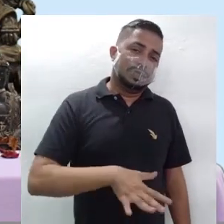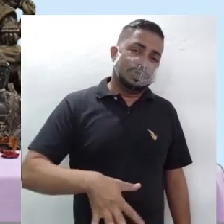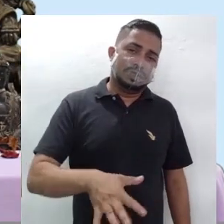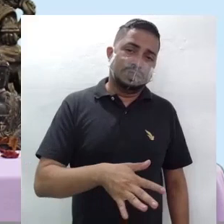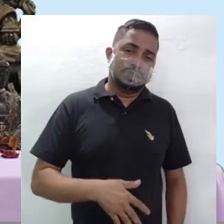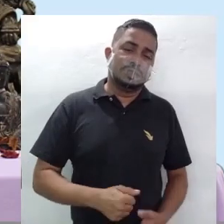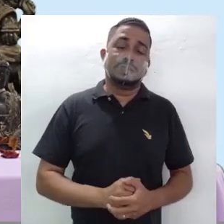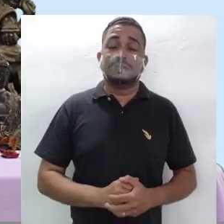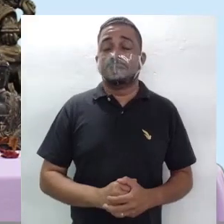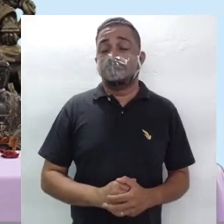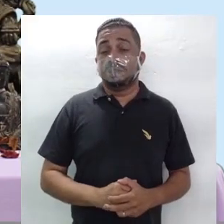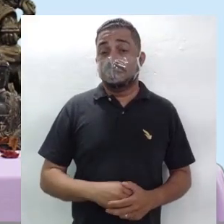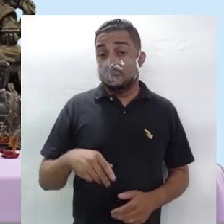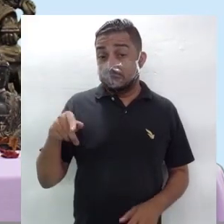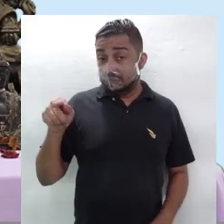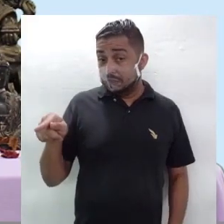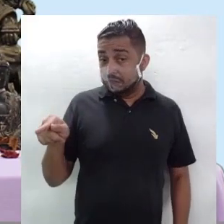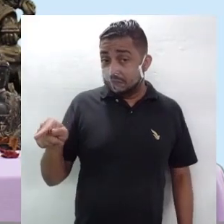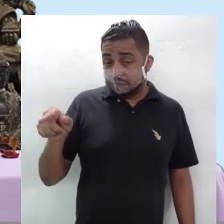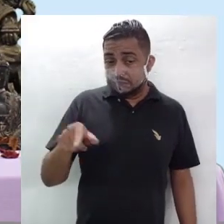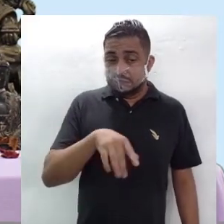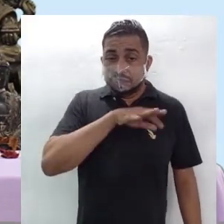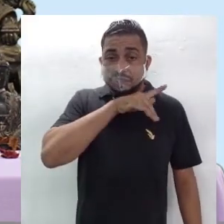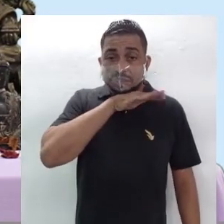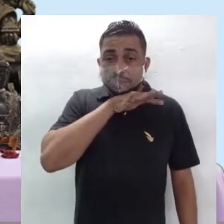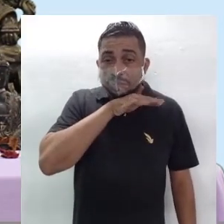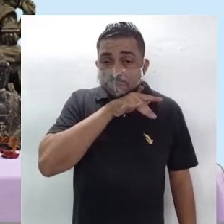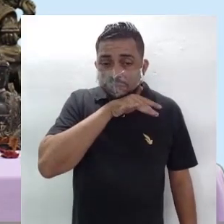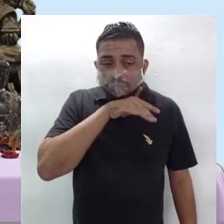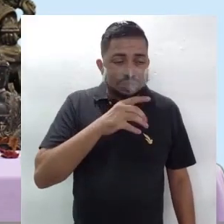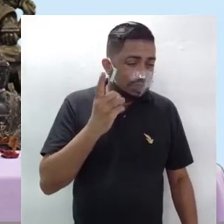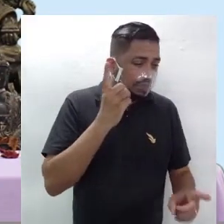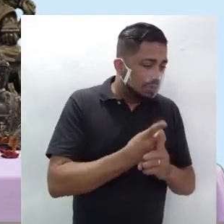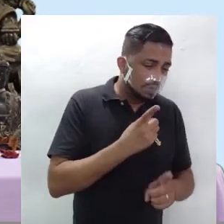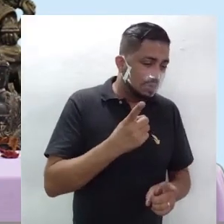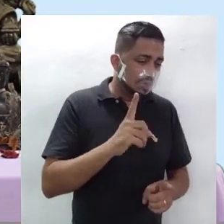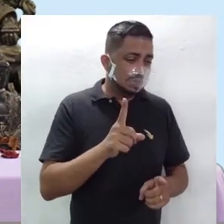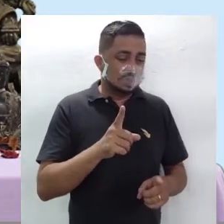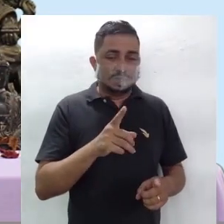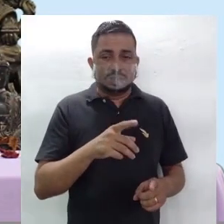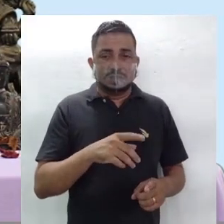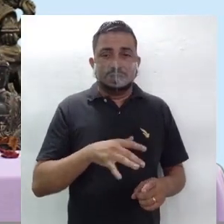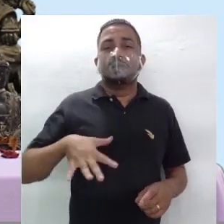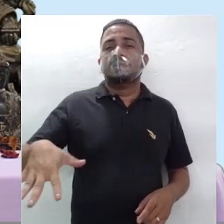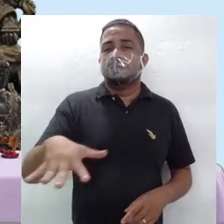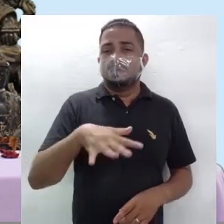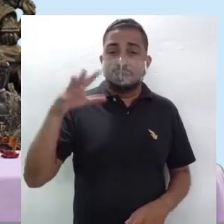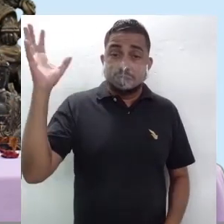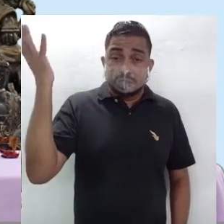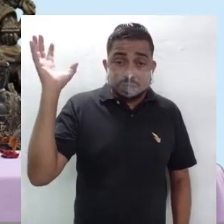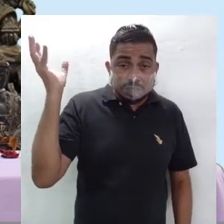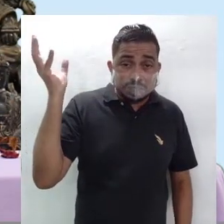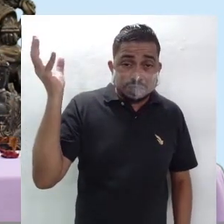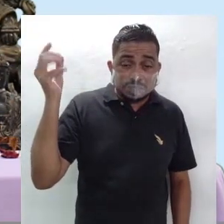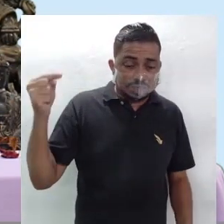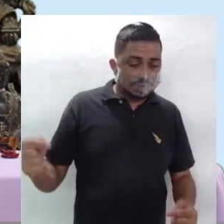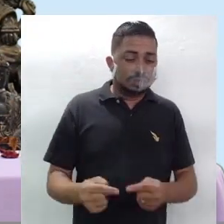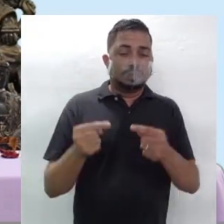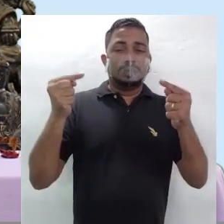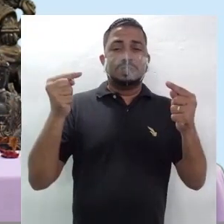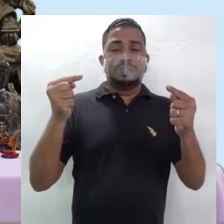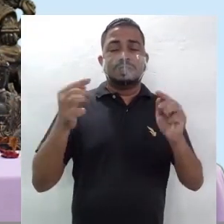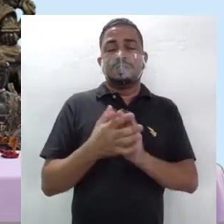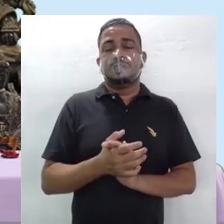naquele habitat. E esses animais, quando eles não encontram um ambiente que é